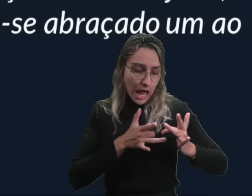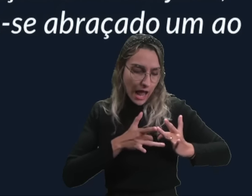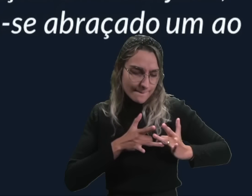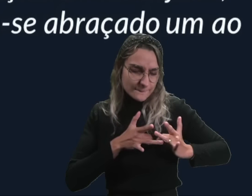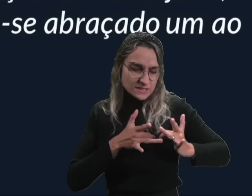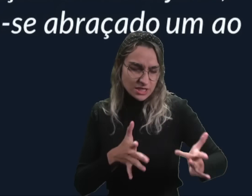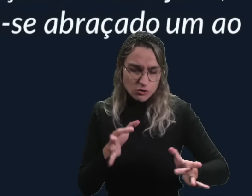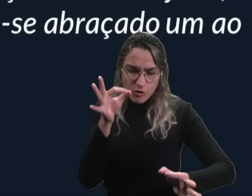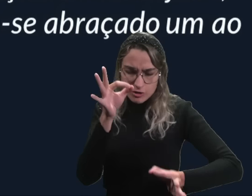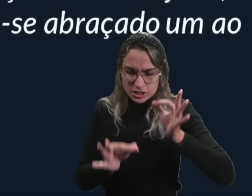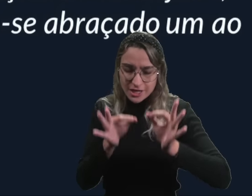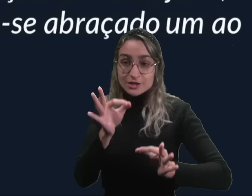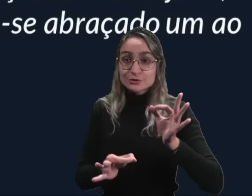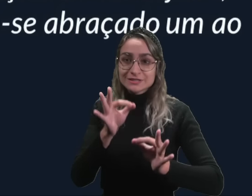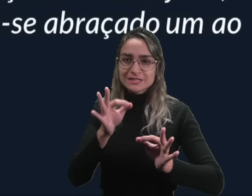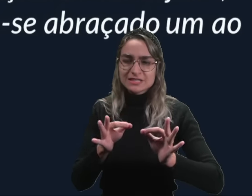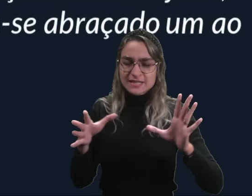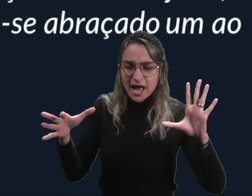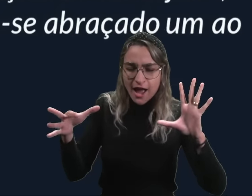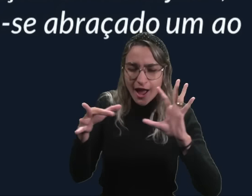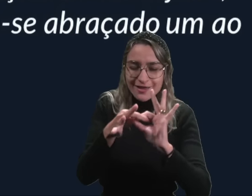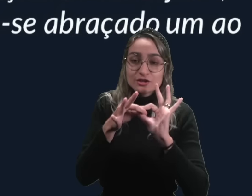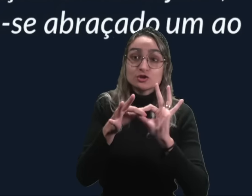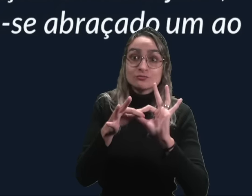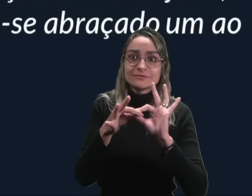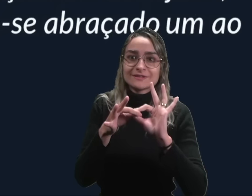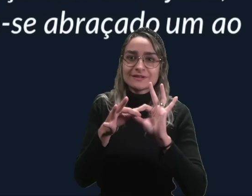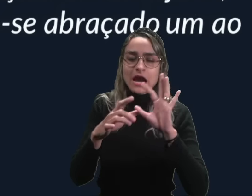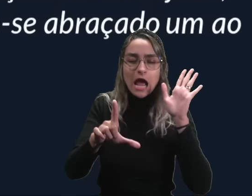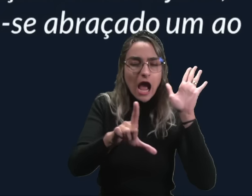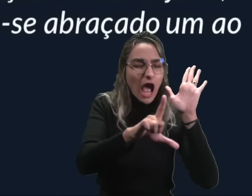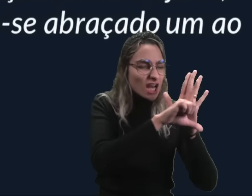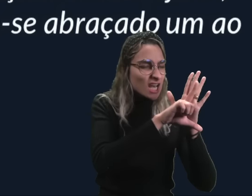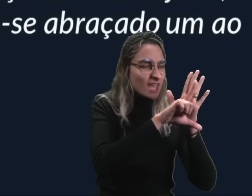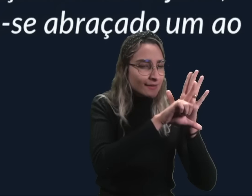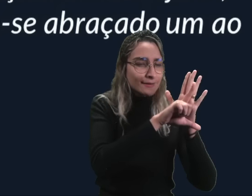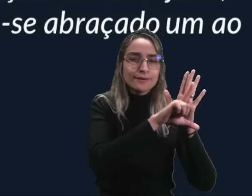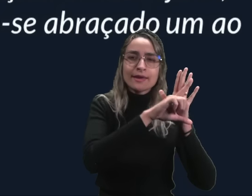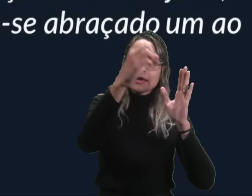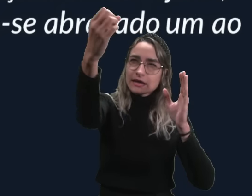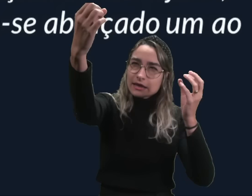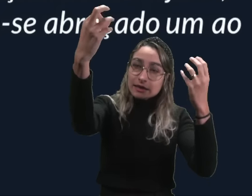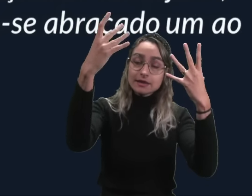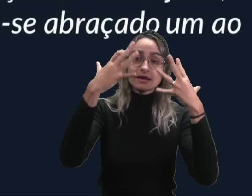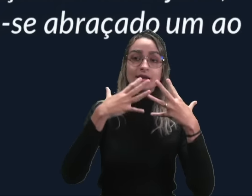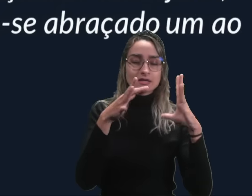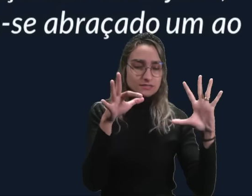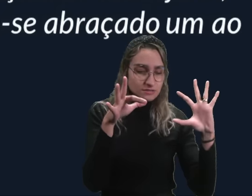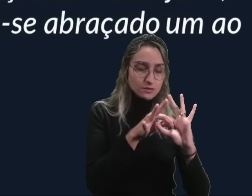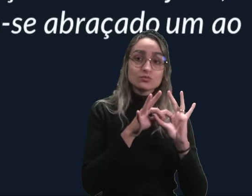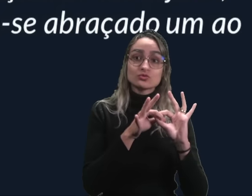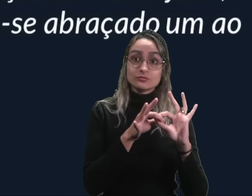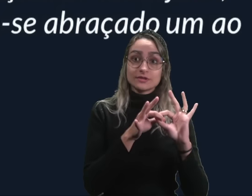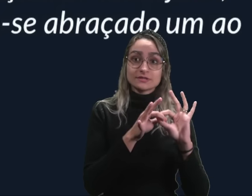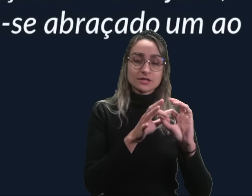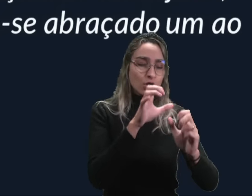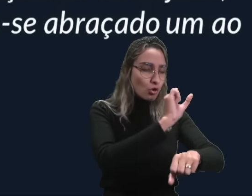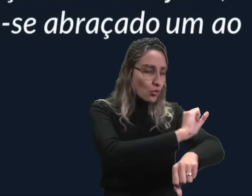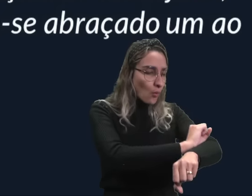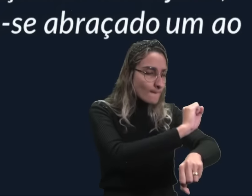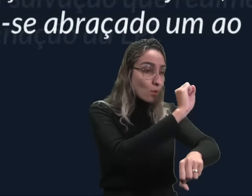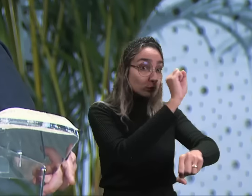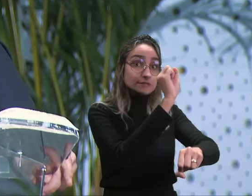núpcias A Lei e a graça tem se beijado Sinai e Calvário T se abraçado um ao outro